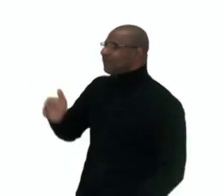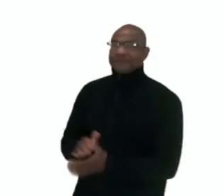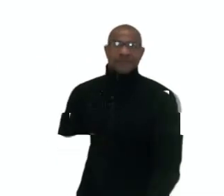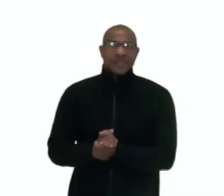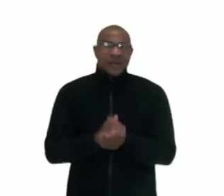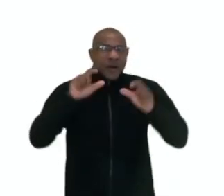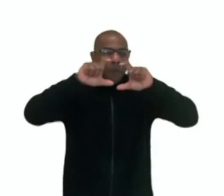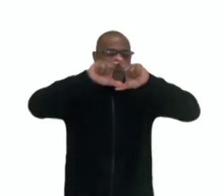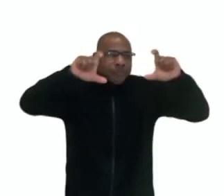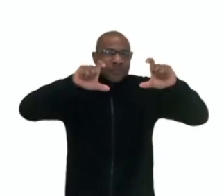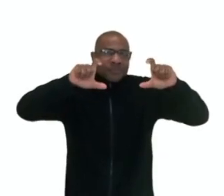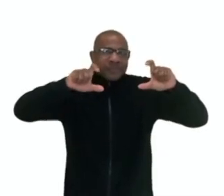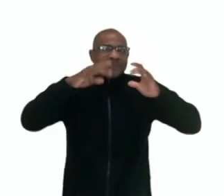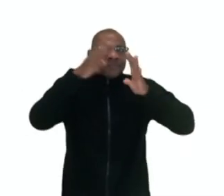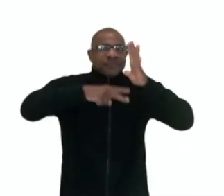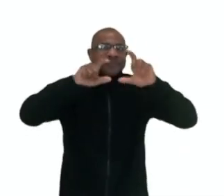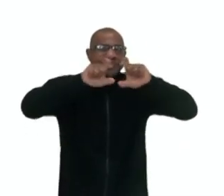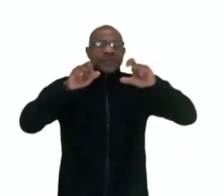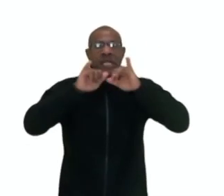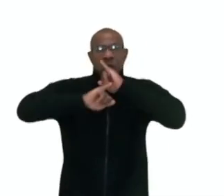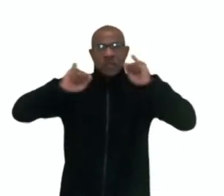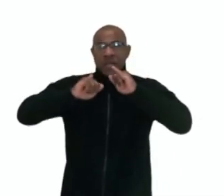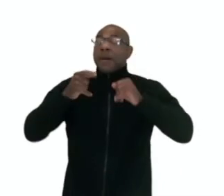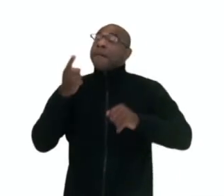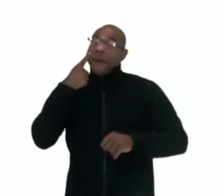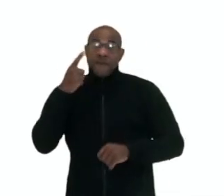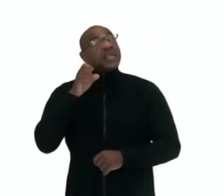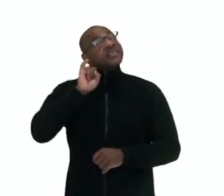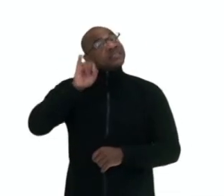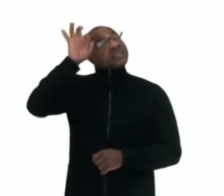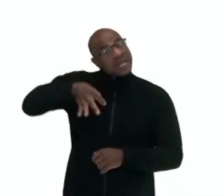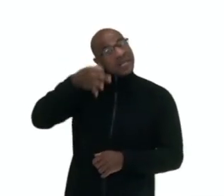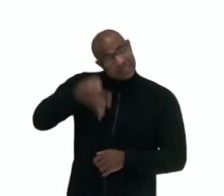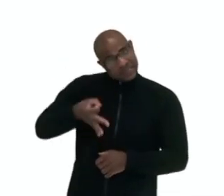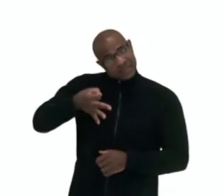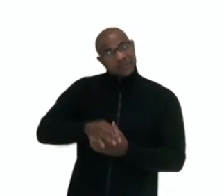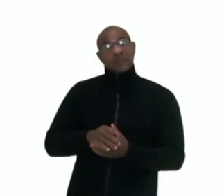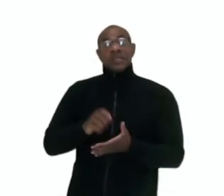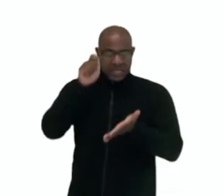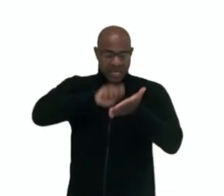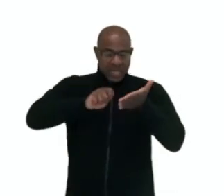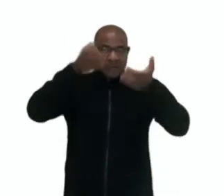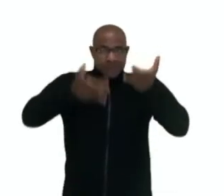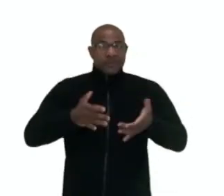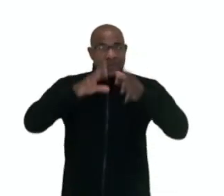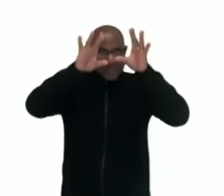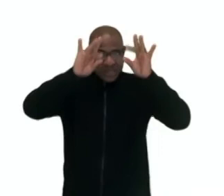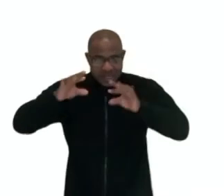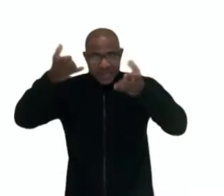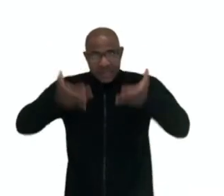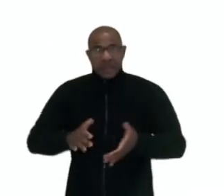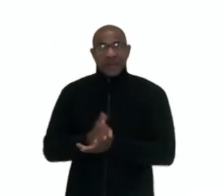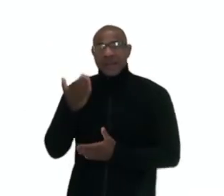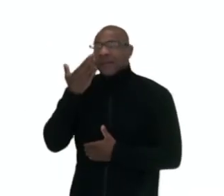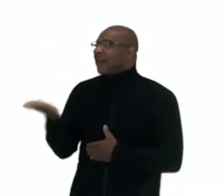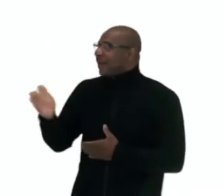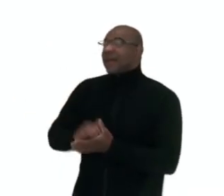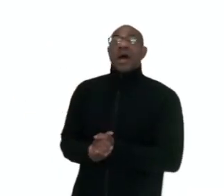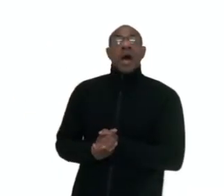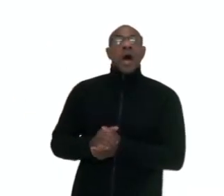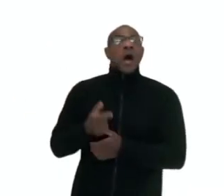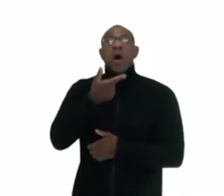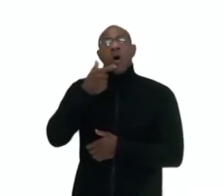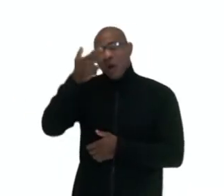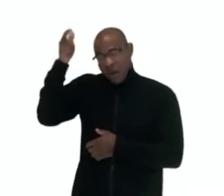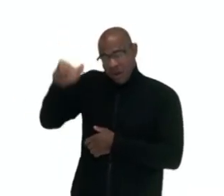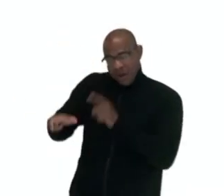aqui da nossa notícia para conferir se realmente ele é descritivo. Então, o produtor pode utilizar a